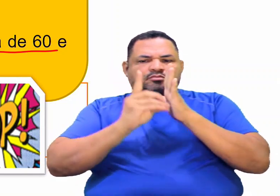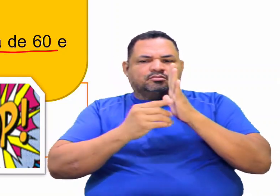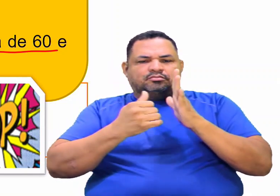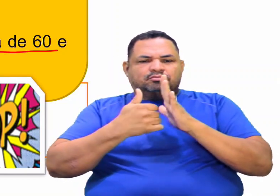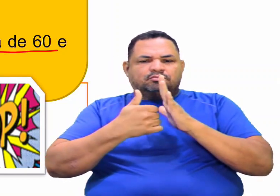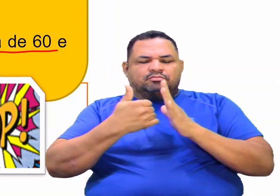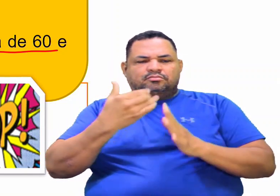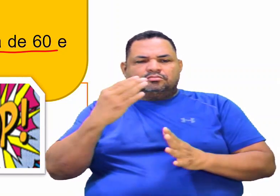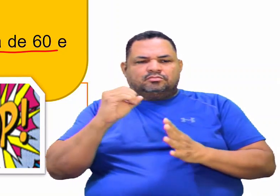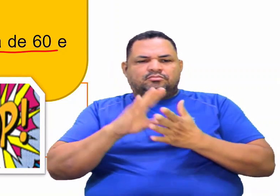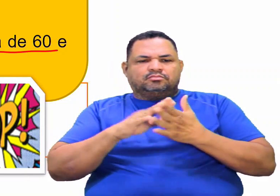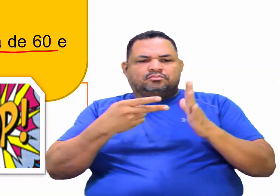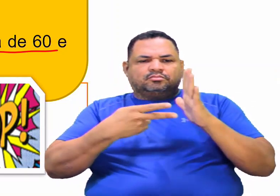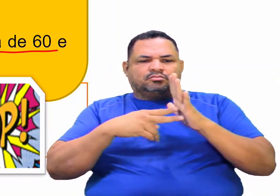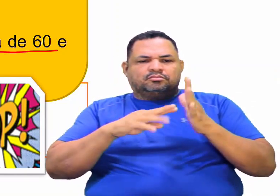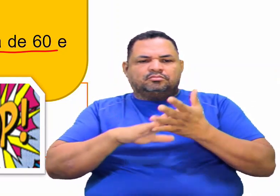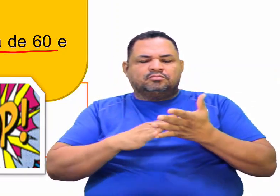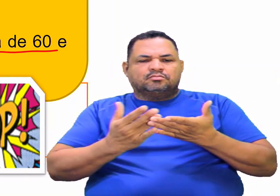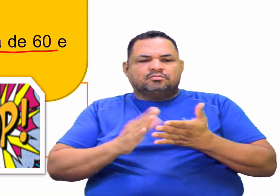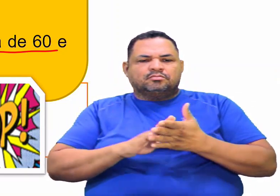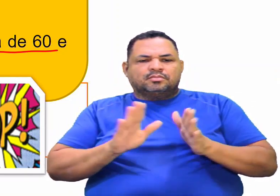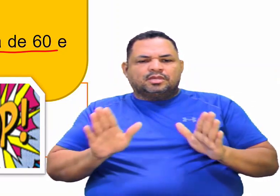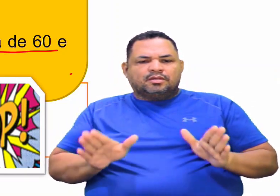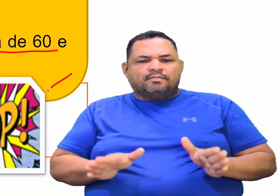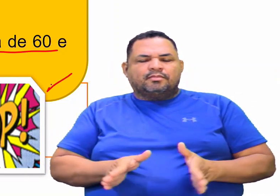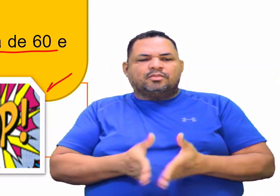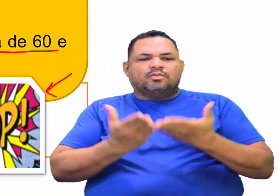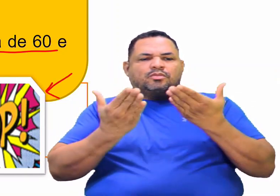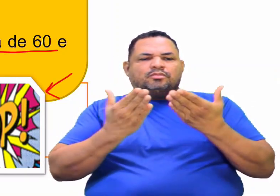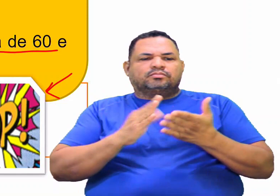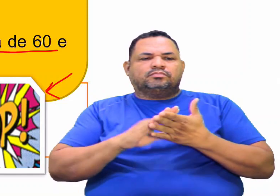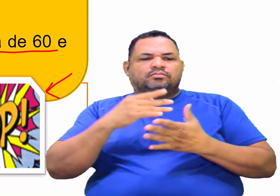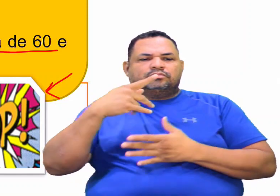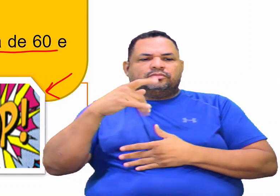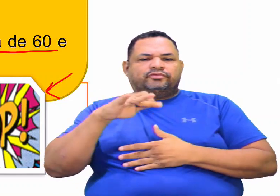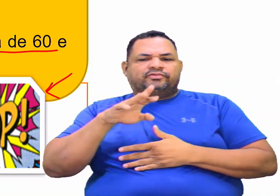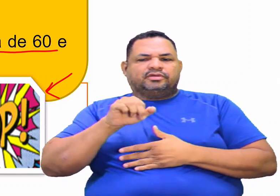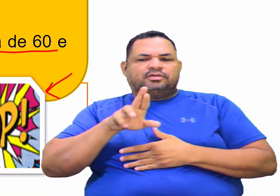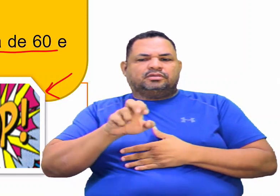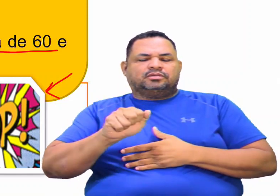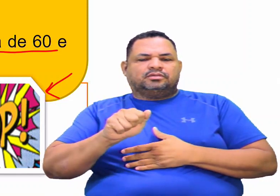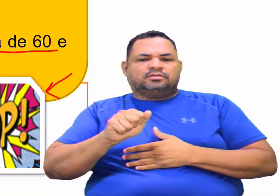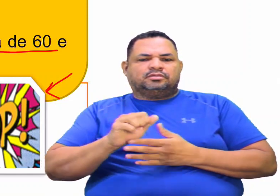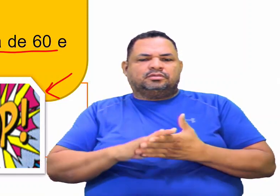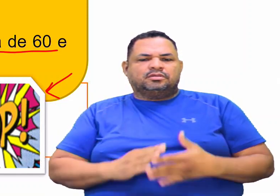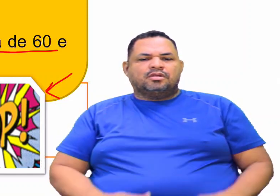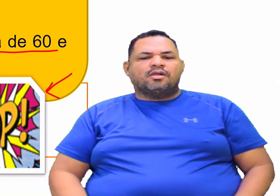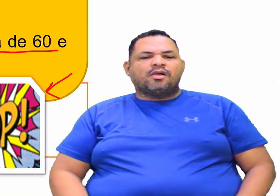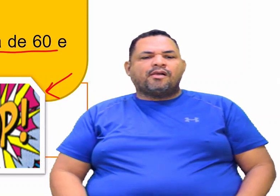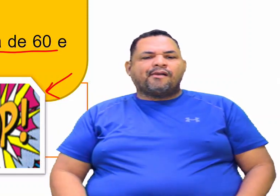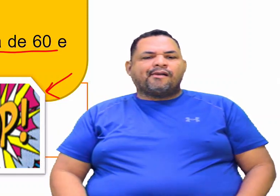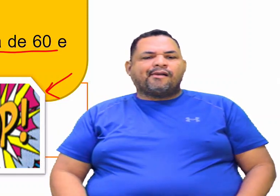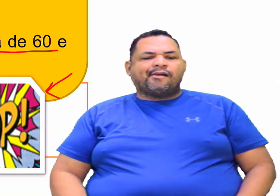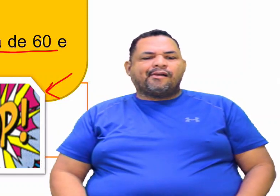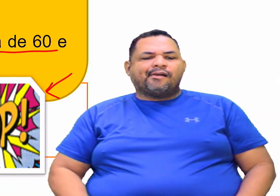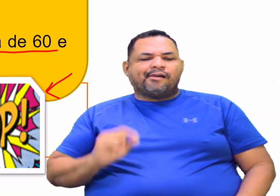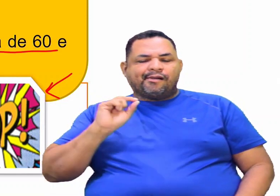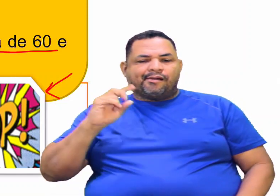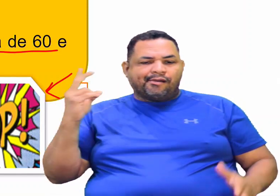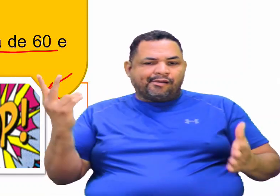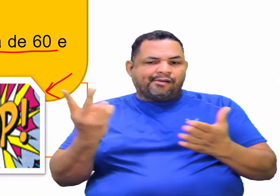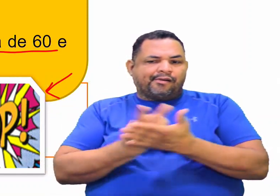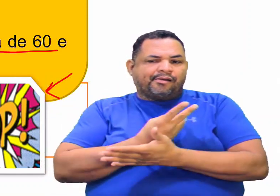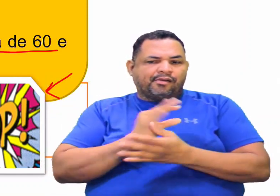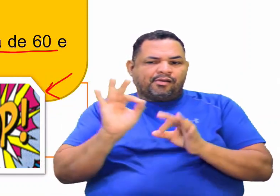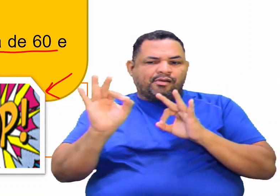significa, a palavra povera significa pobre. Então, estamos vendo aqui mais uma demonstração. O que acontece é